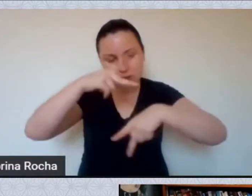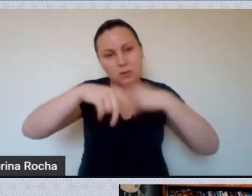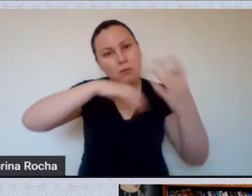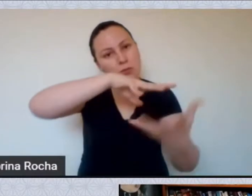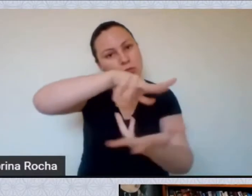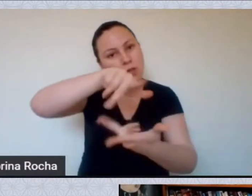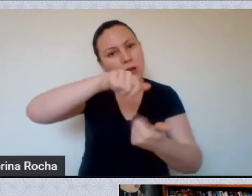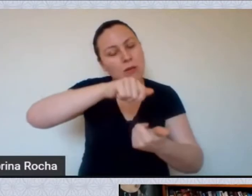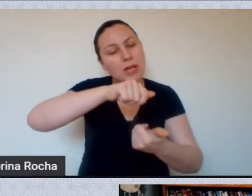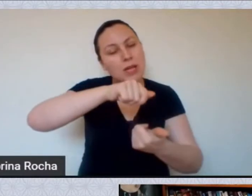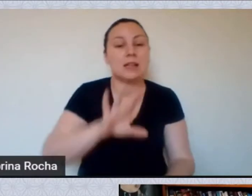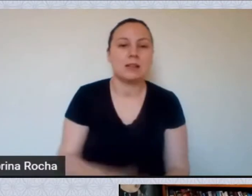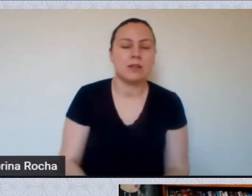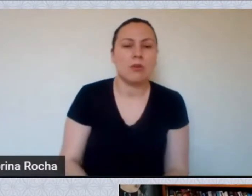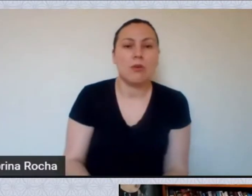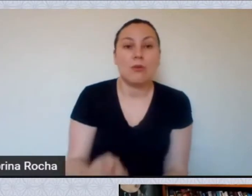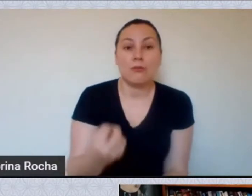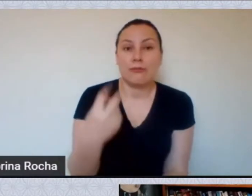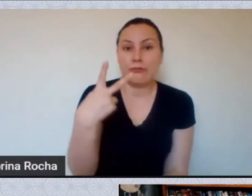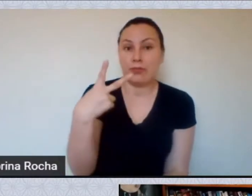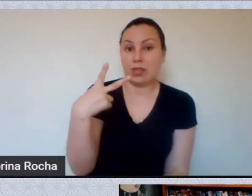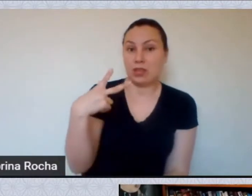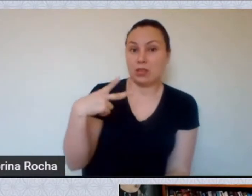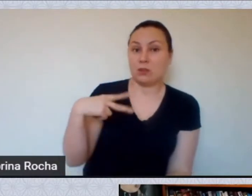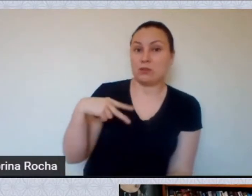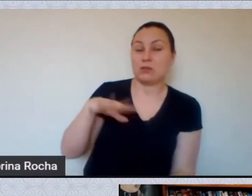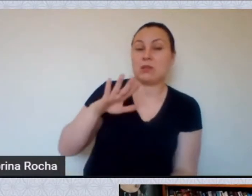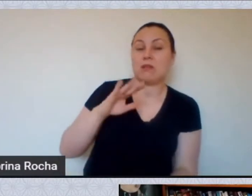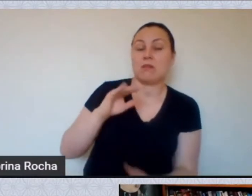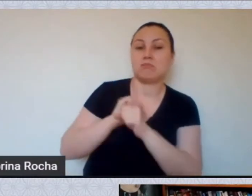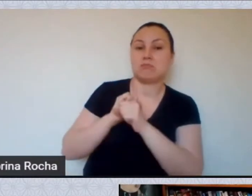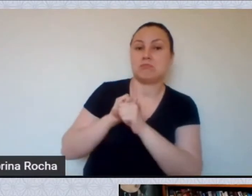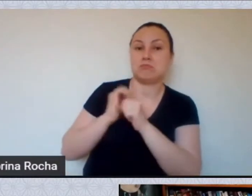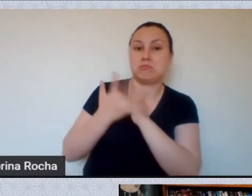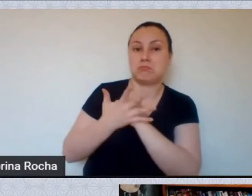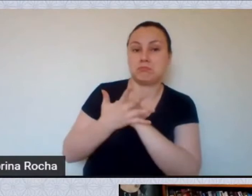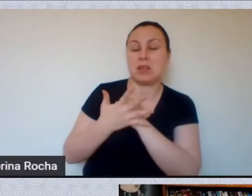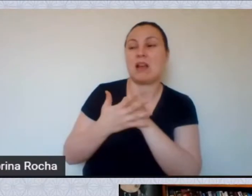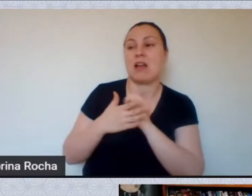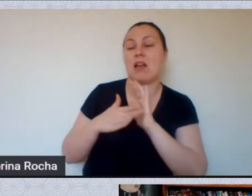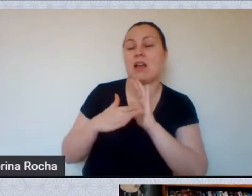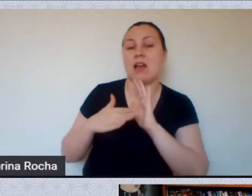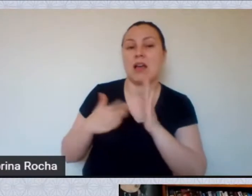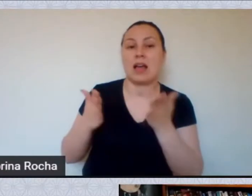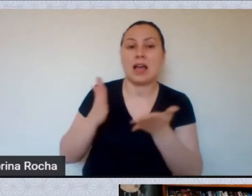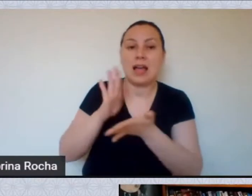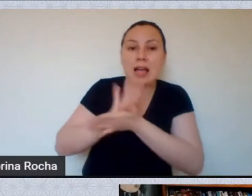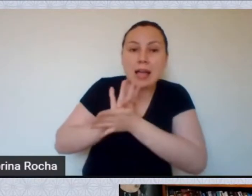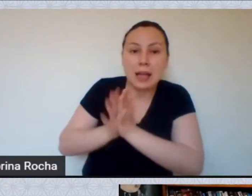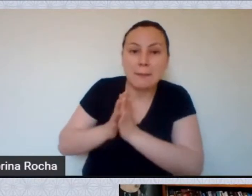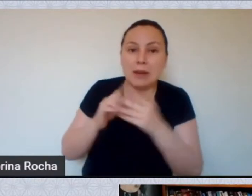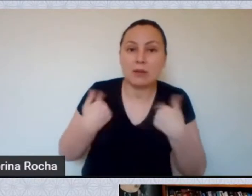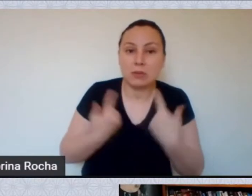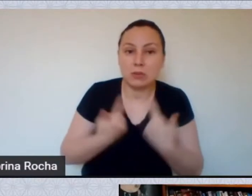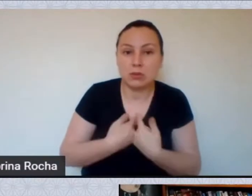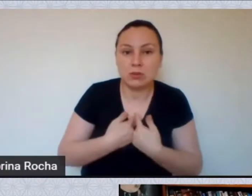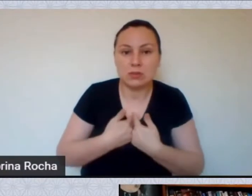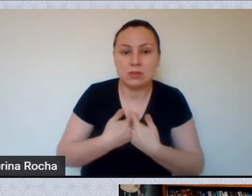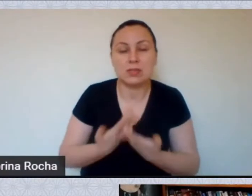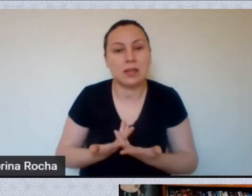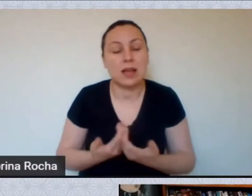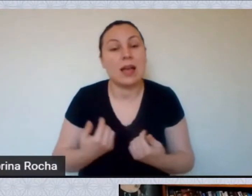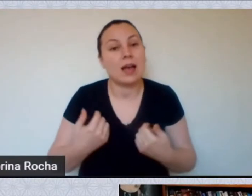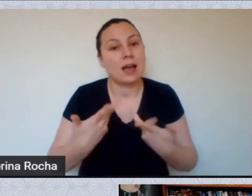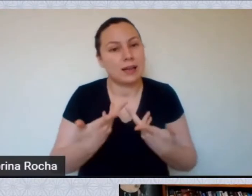gente comparar com, por exemplo, a gripe espanhola de 1918, que é uma comparação que eu acho extremamente importante das